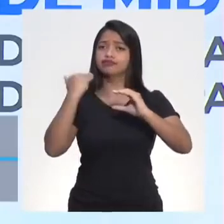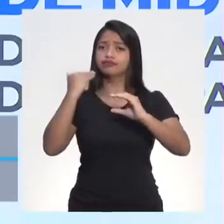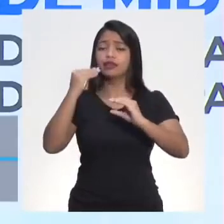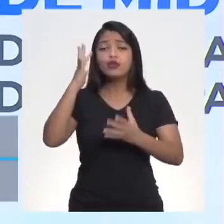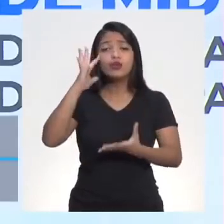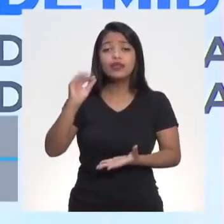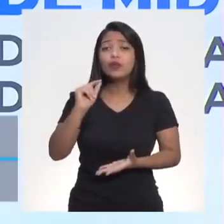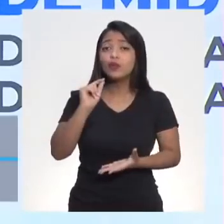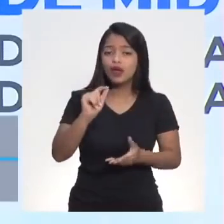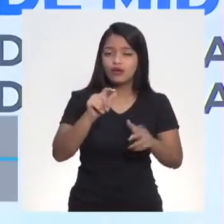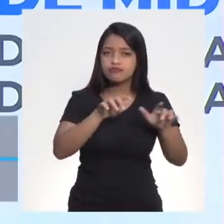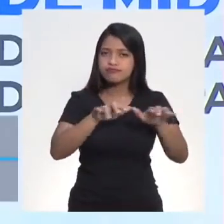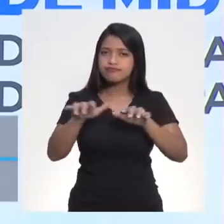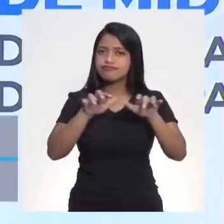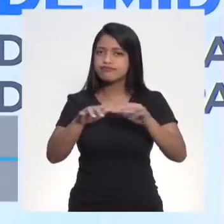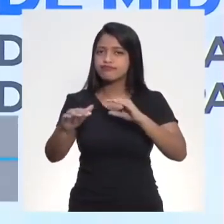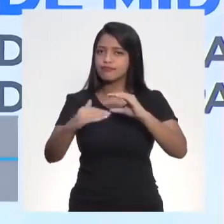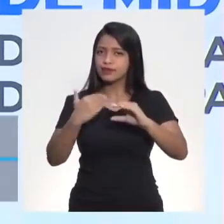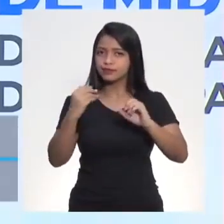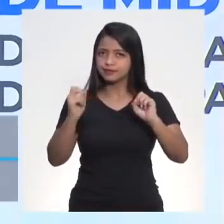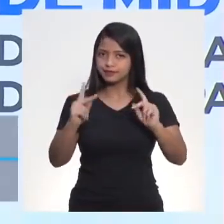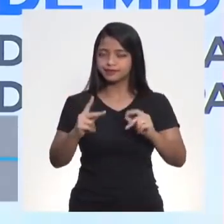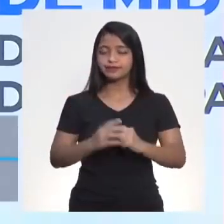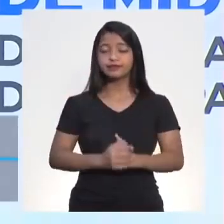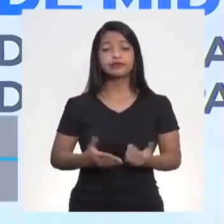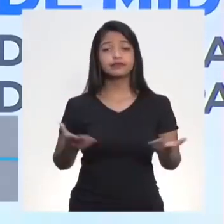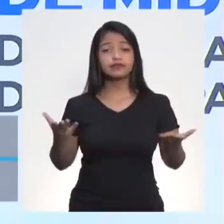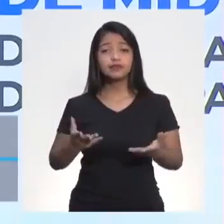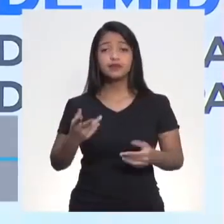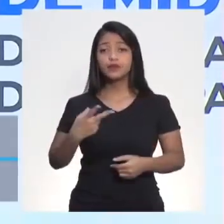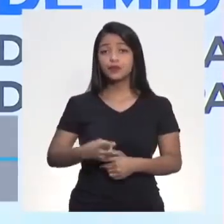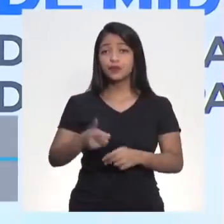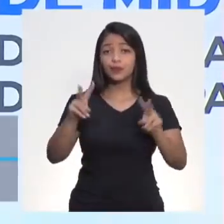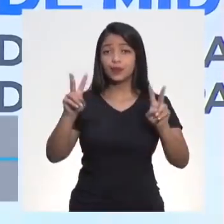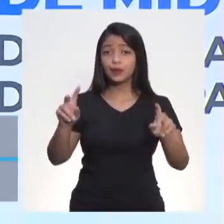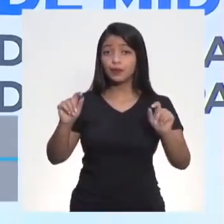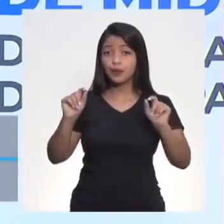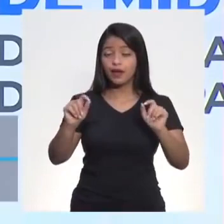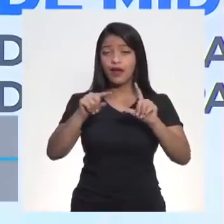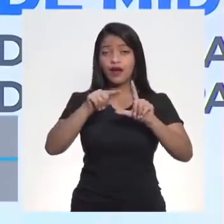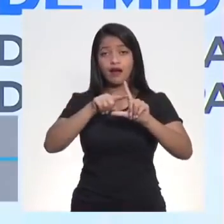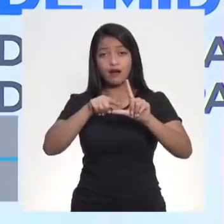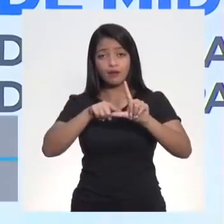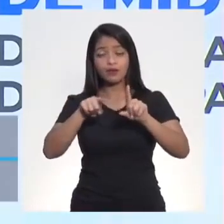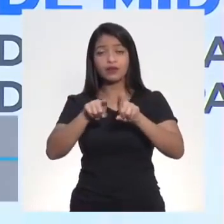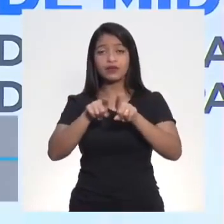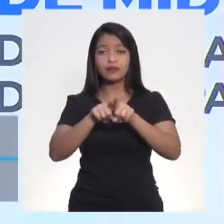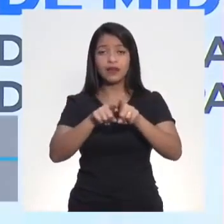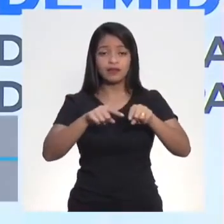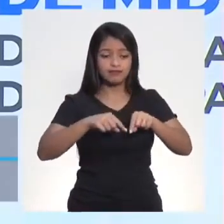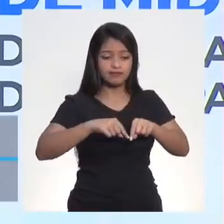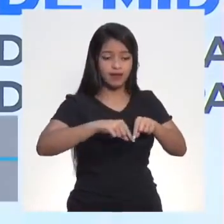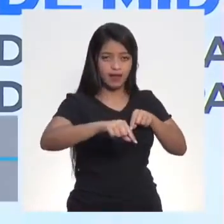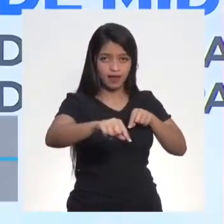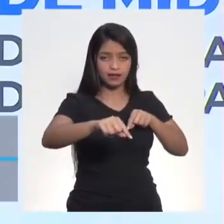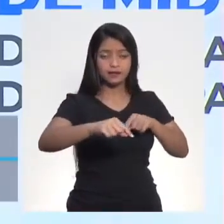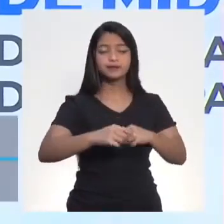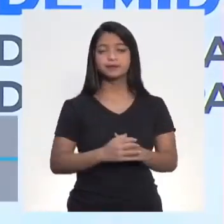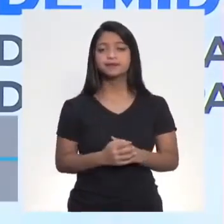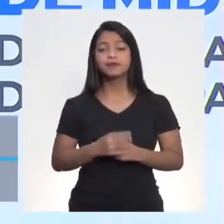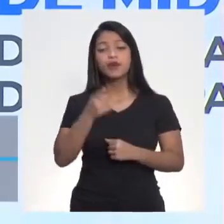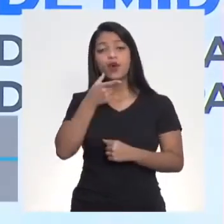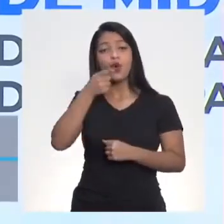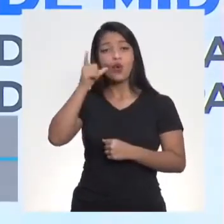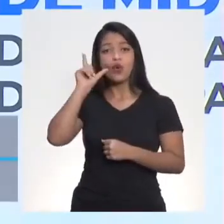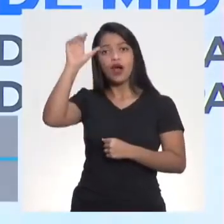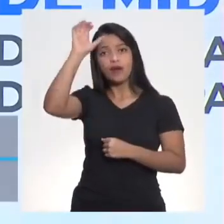vamos continuar a questão das retas, dos ângulos. Vamos tentar relembrar um pouquinho do que nós vimos ontem e absorver,